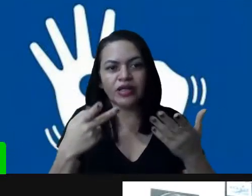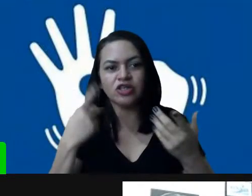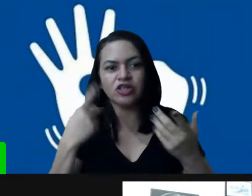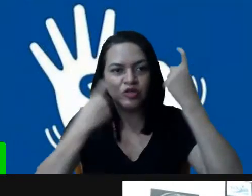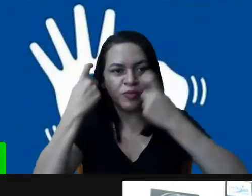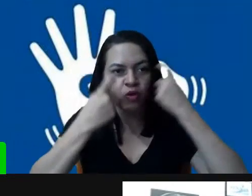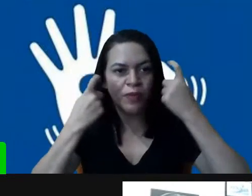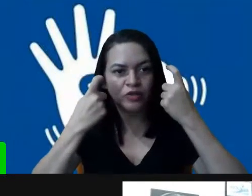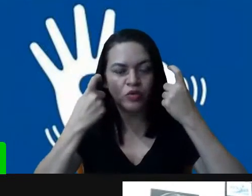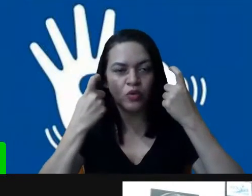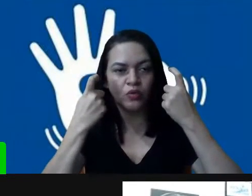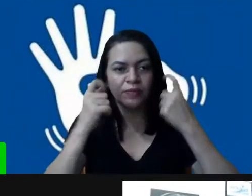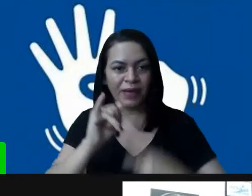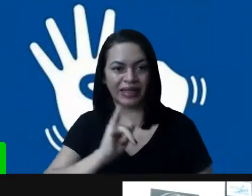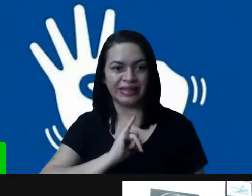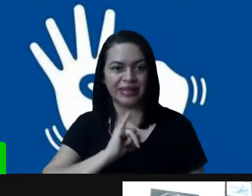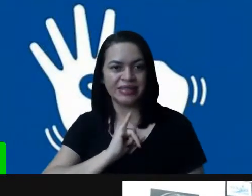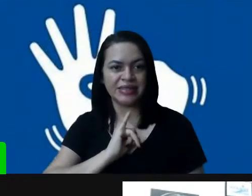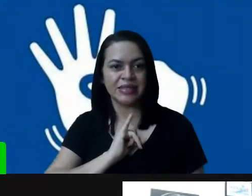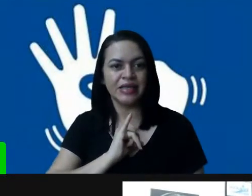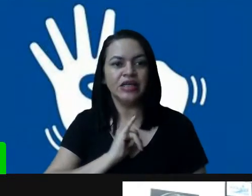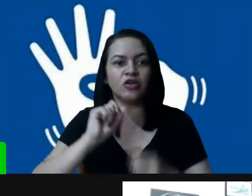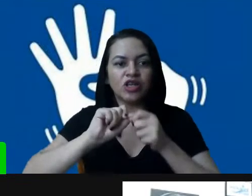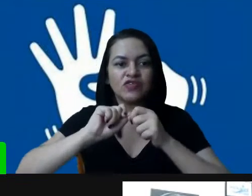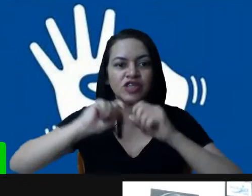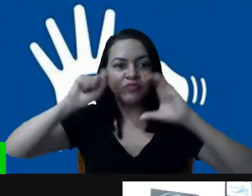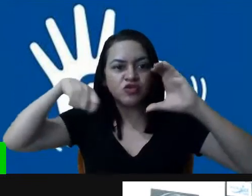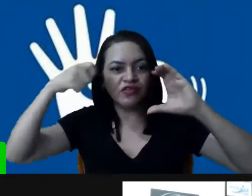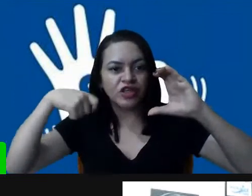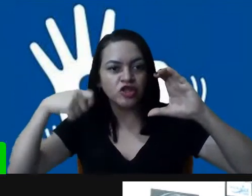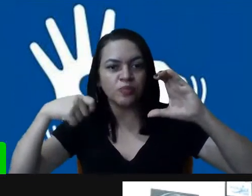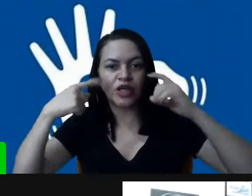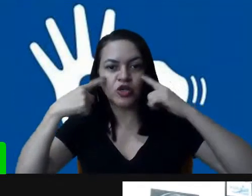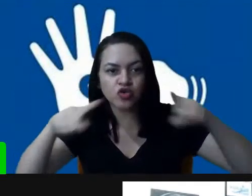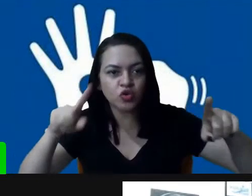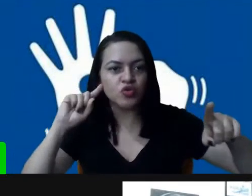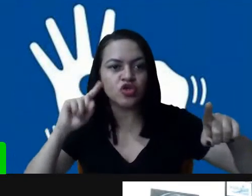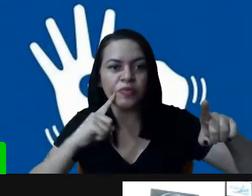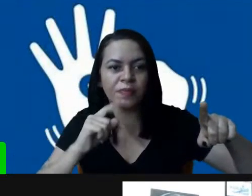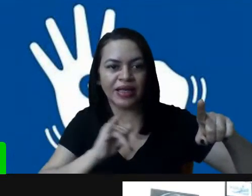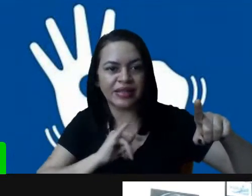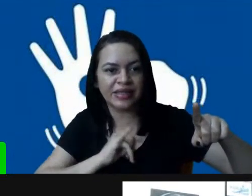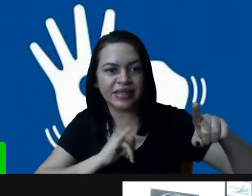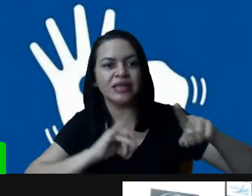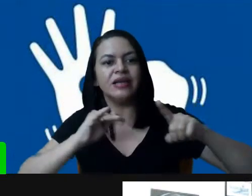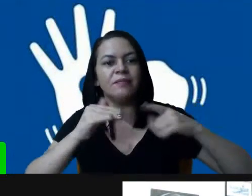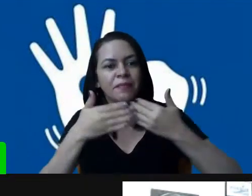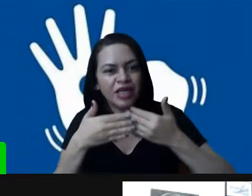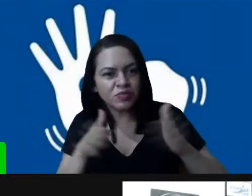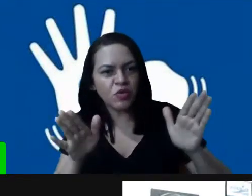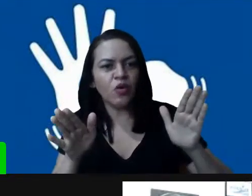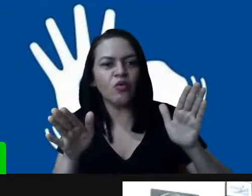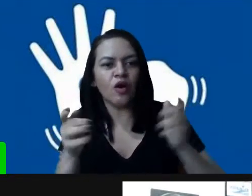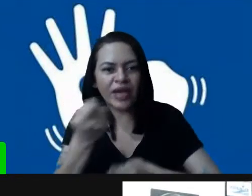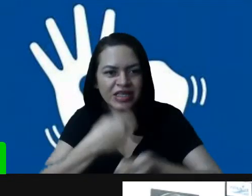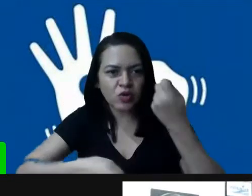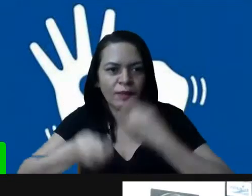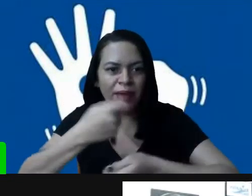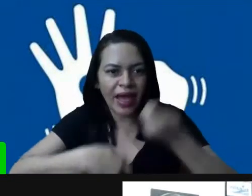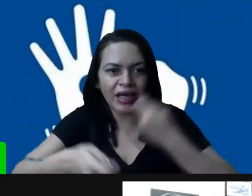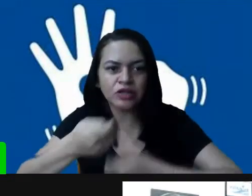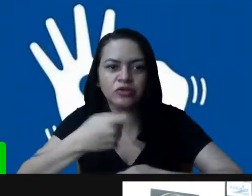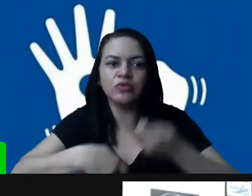agora, estávamos preocupados com Imperatriz, então nós fizemos um vídeo para que os surdos de Imperatriz, mesmo com o